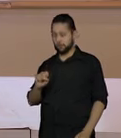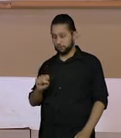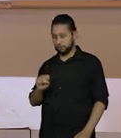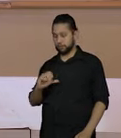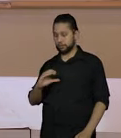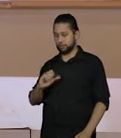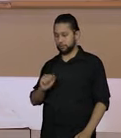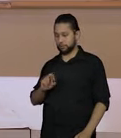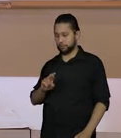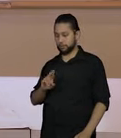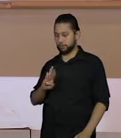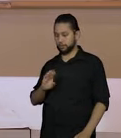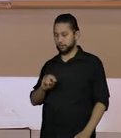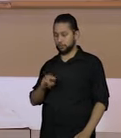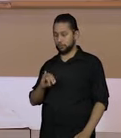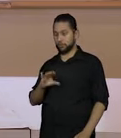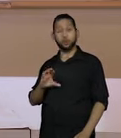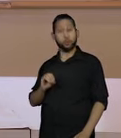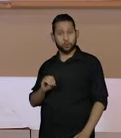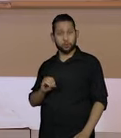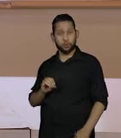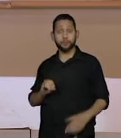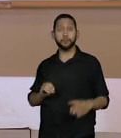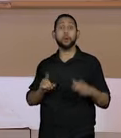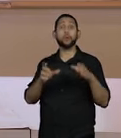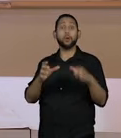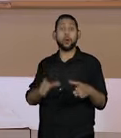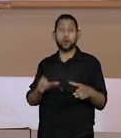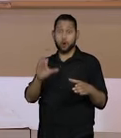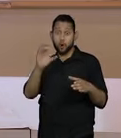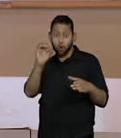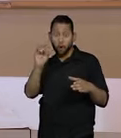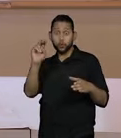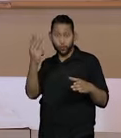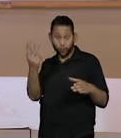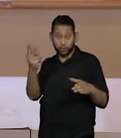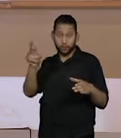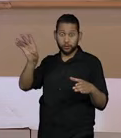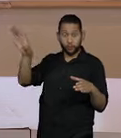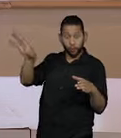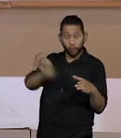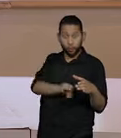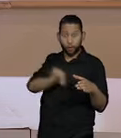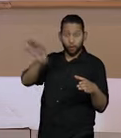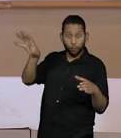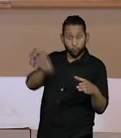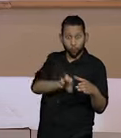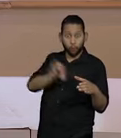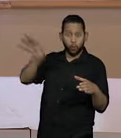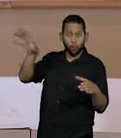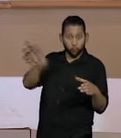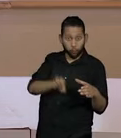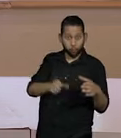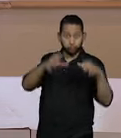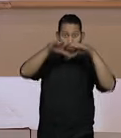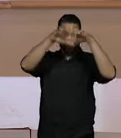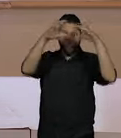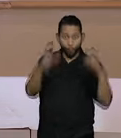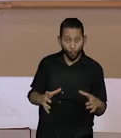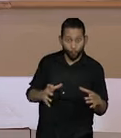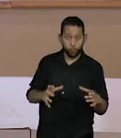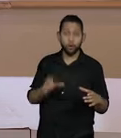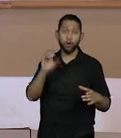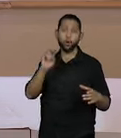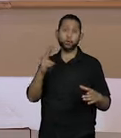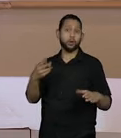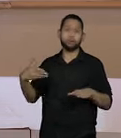o oxigênio que estava entrando, nós paramos a reação. Esta, então, é